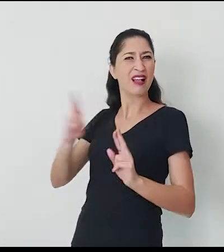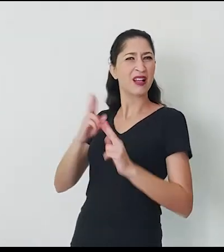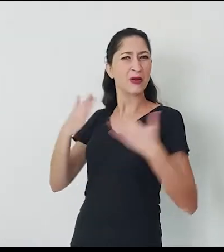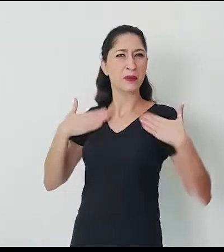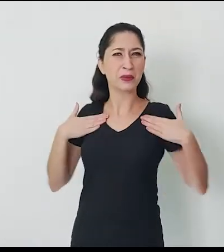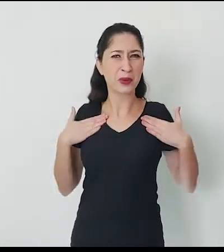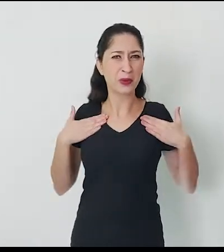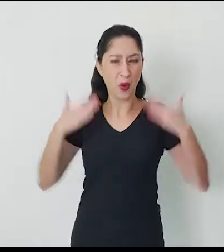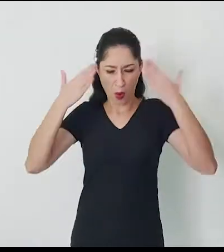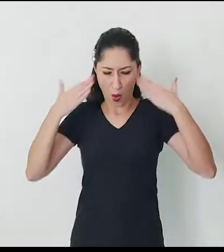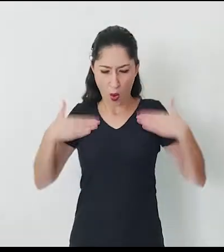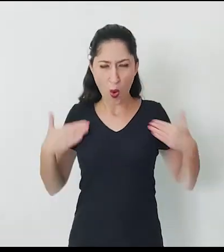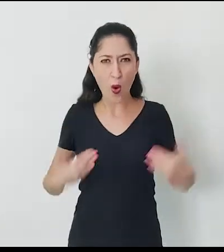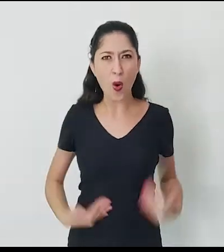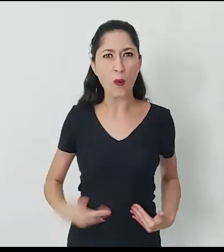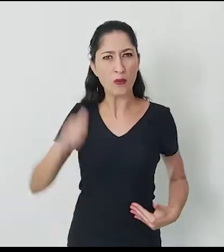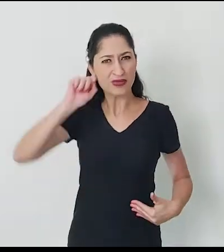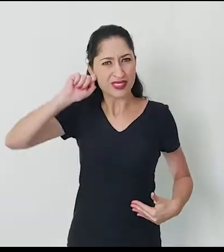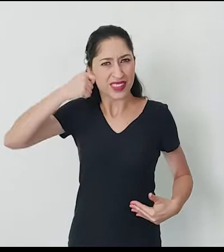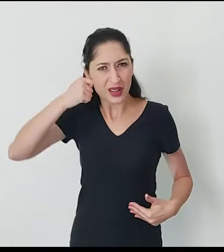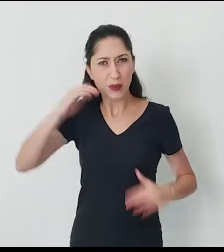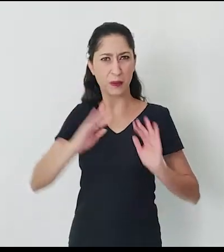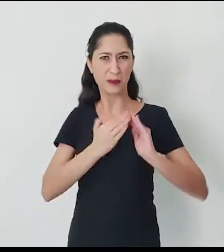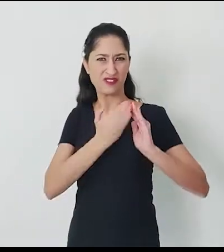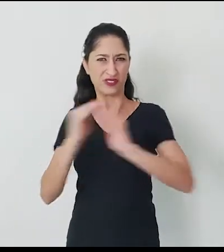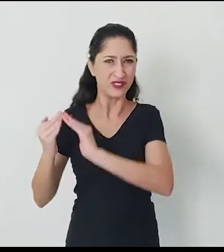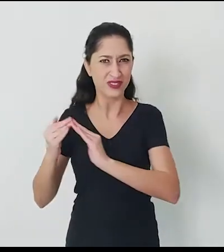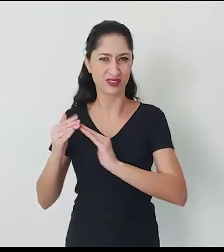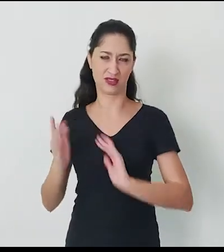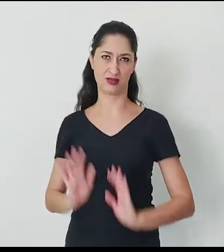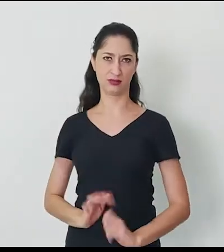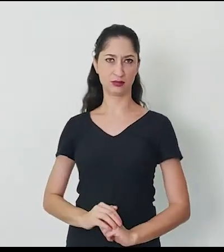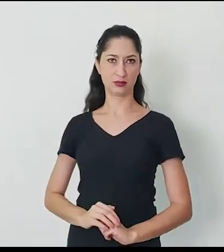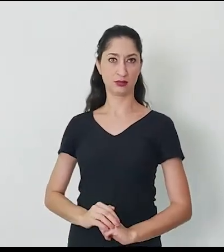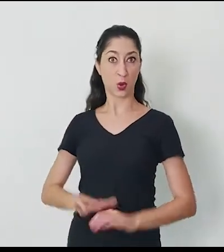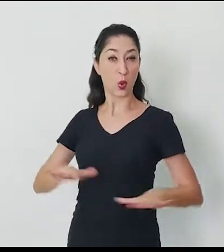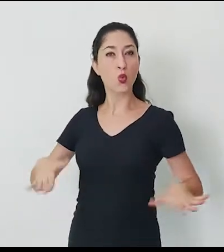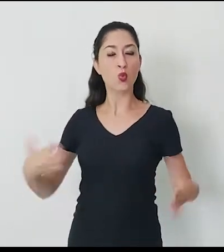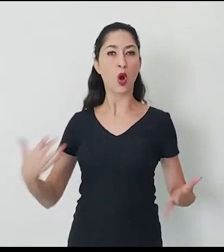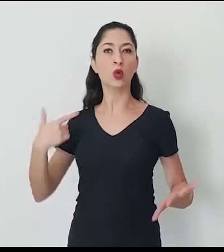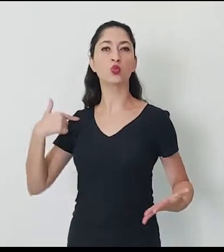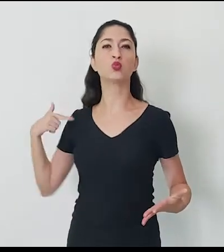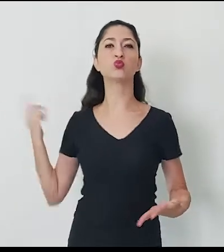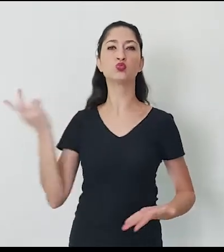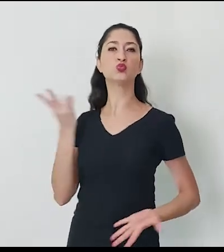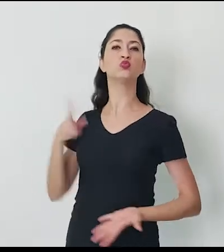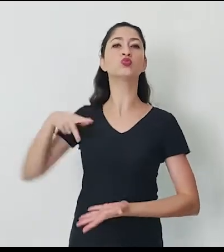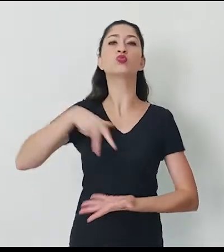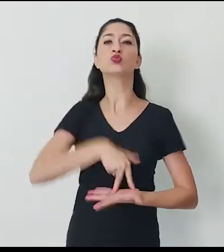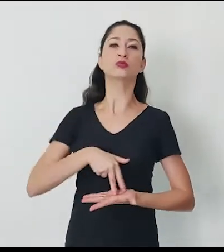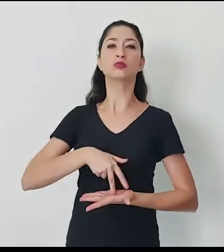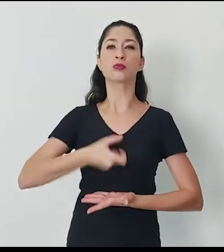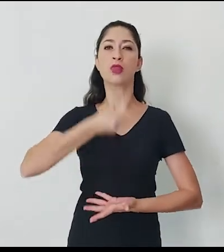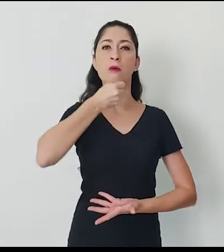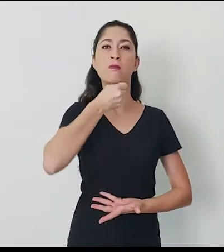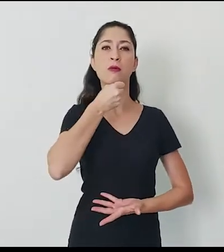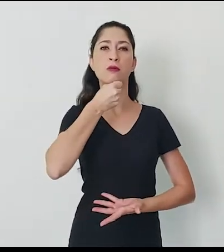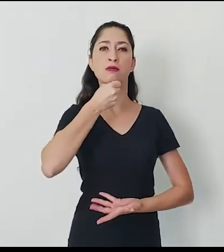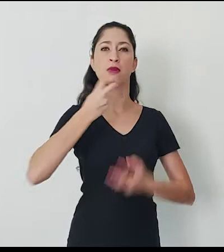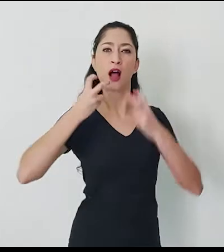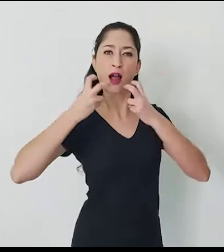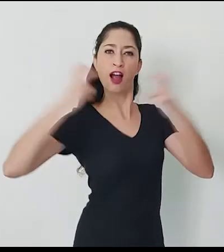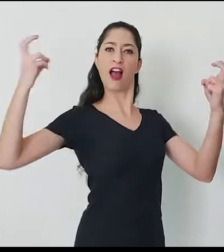encaixa para nós, corpos pretos periféricos. E quando nossos corpos se levantam, pegam no microfone e